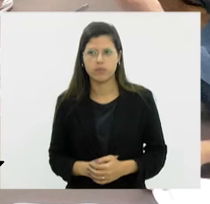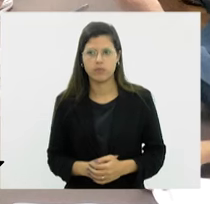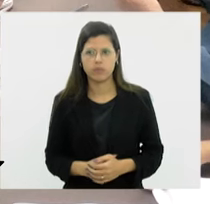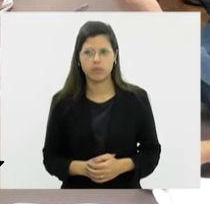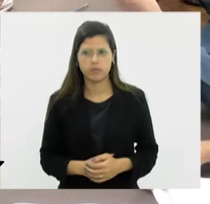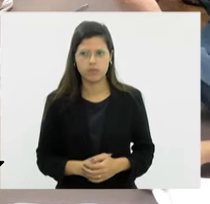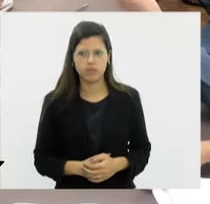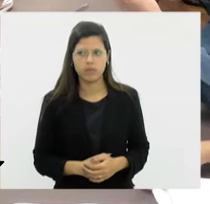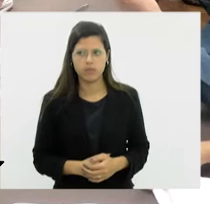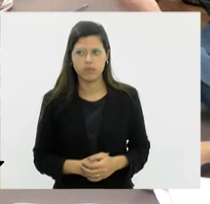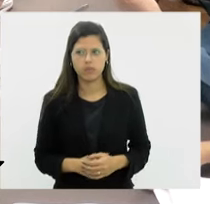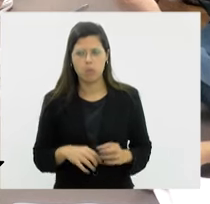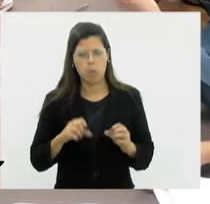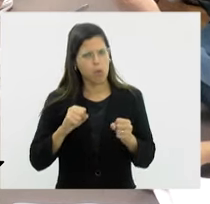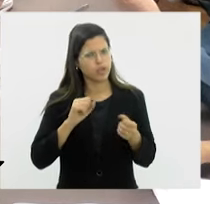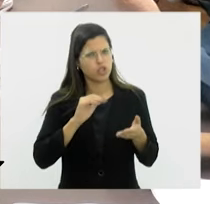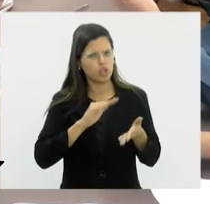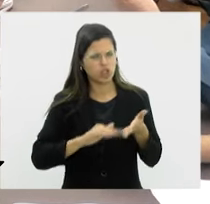suprimir, né?